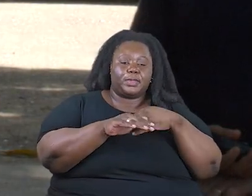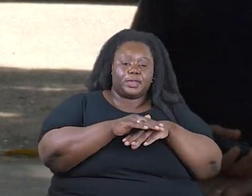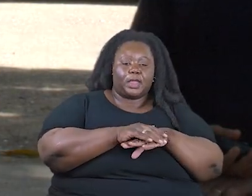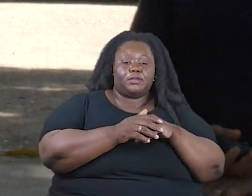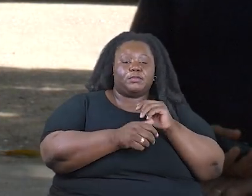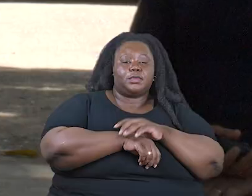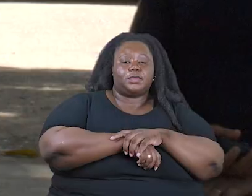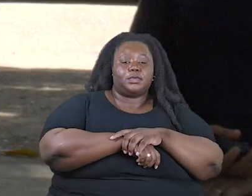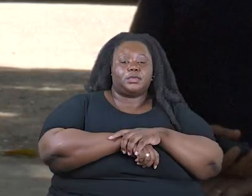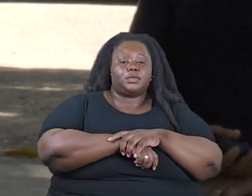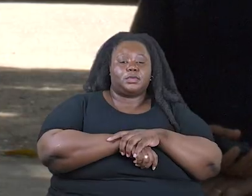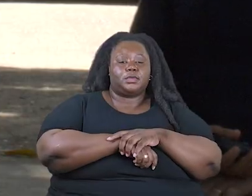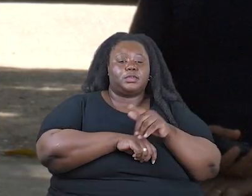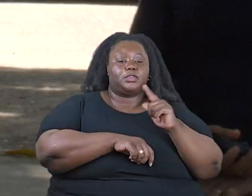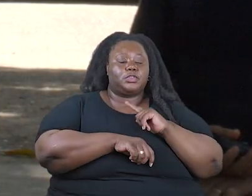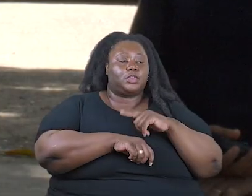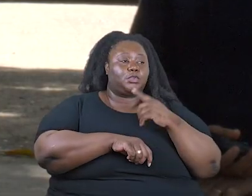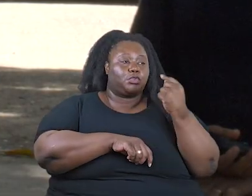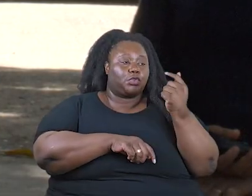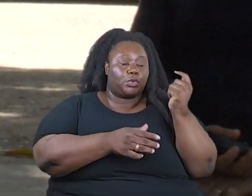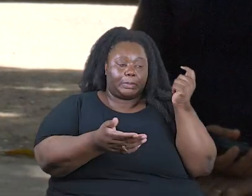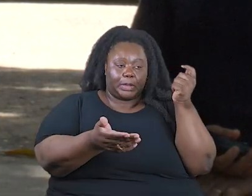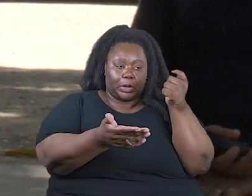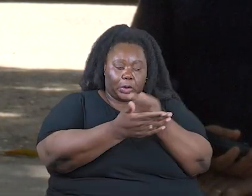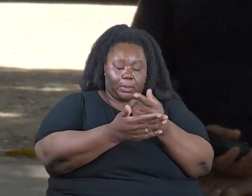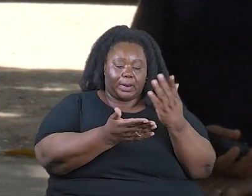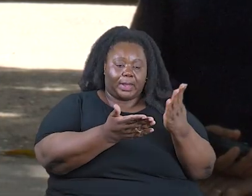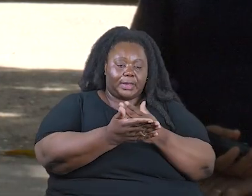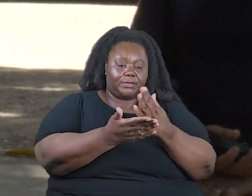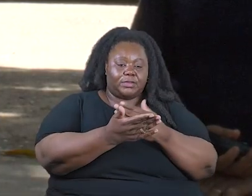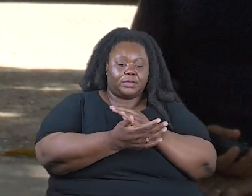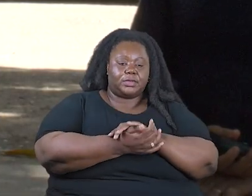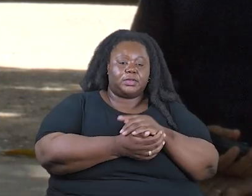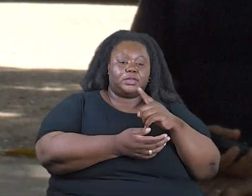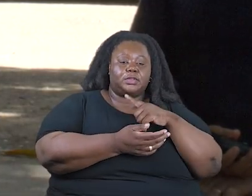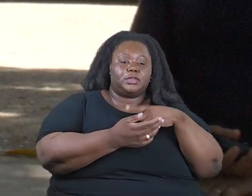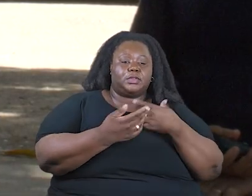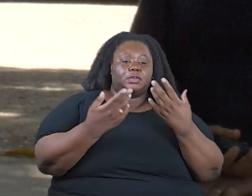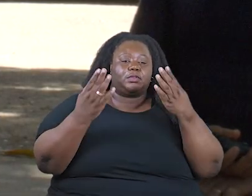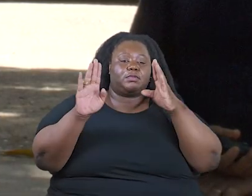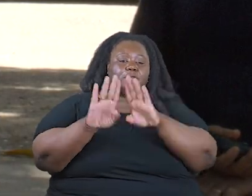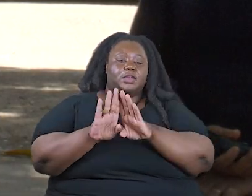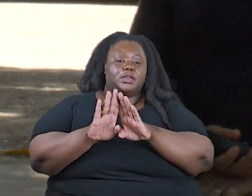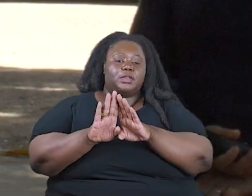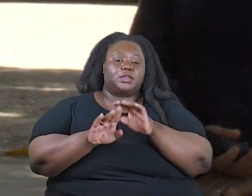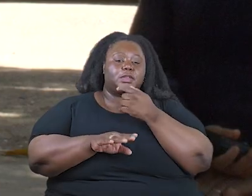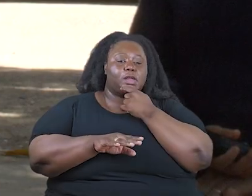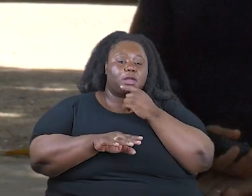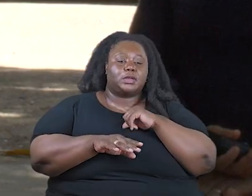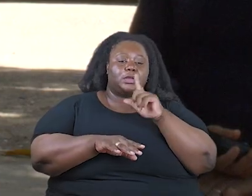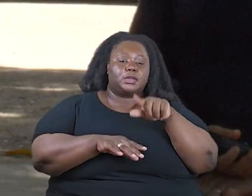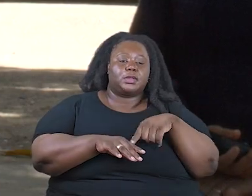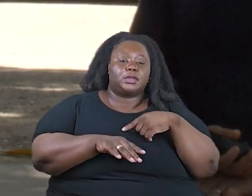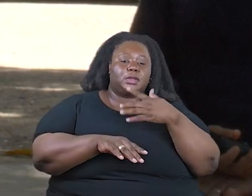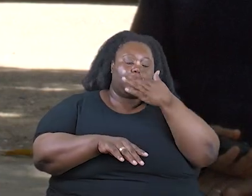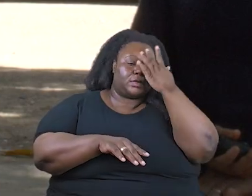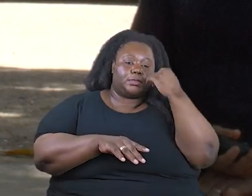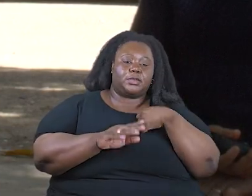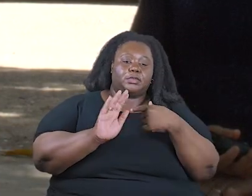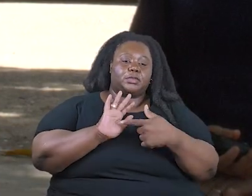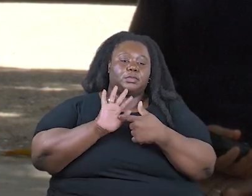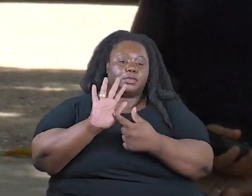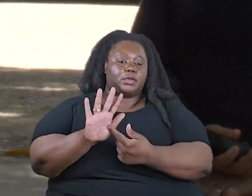acervo, a gente estava com verba para comprar livro, tinha fechado uma galeria da Inglaterra, que era a galeria onde esses